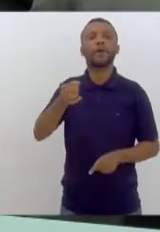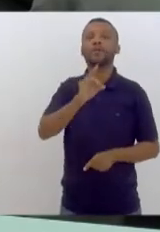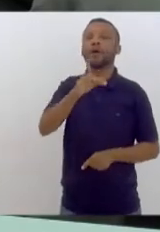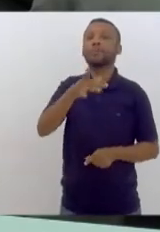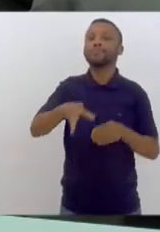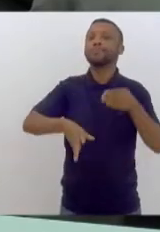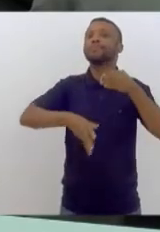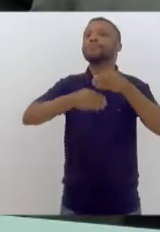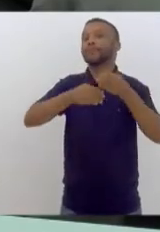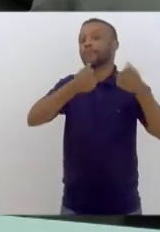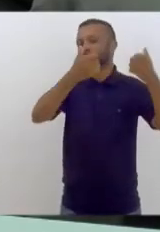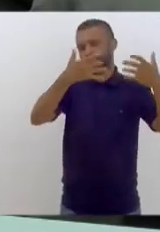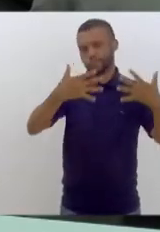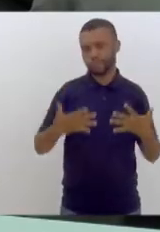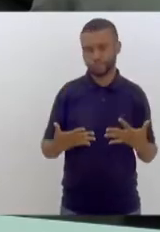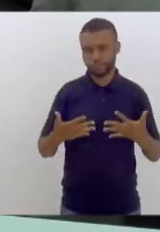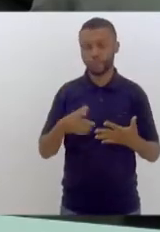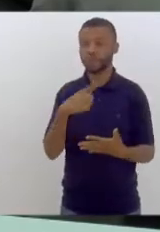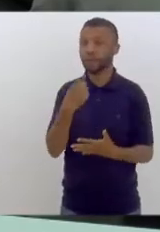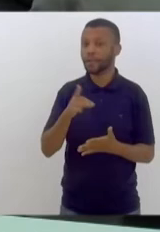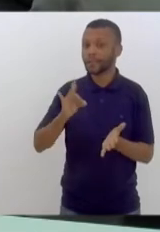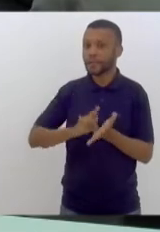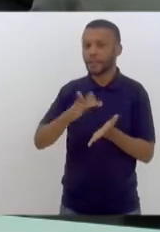retificando o que eu falei, na verdade, a gente distribuiu